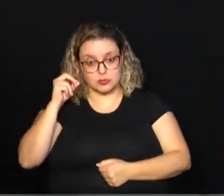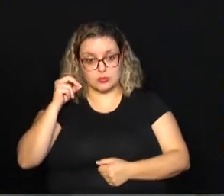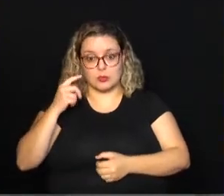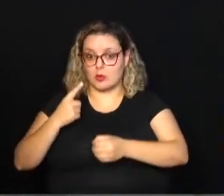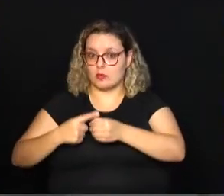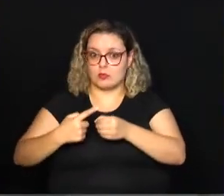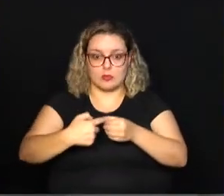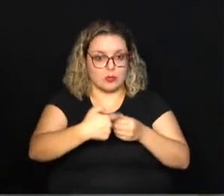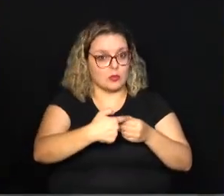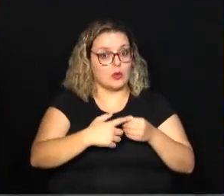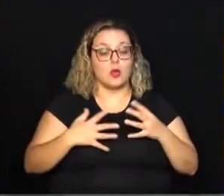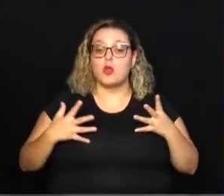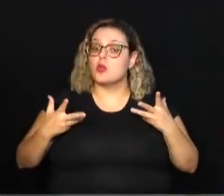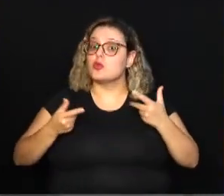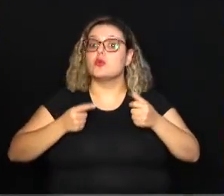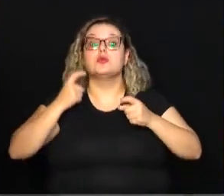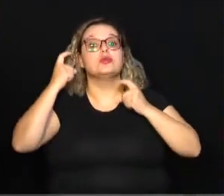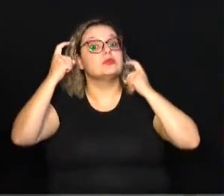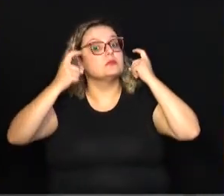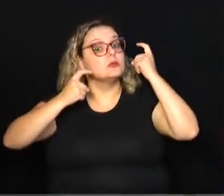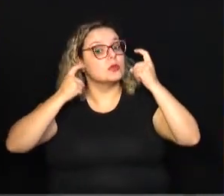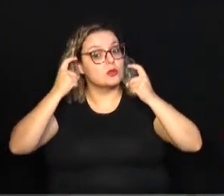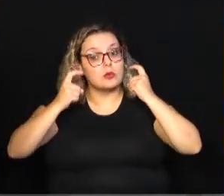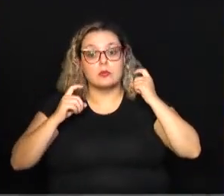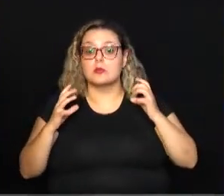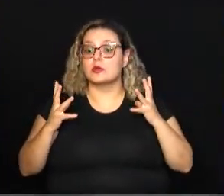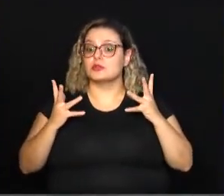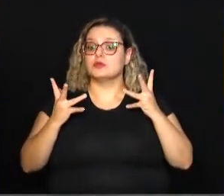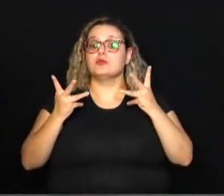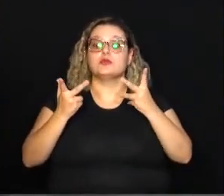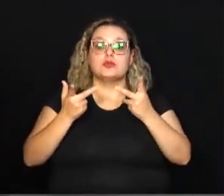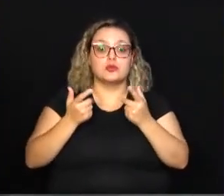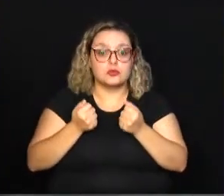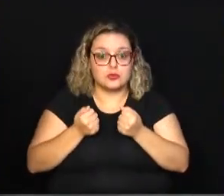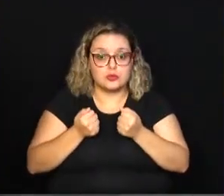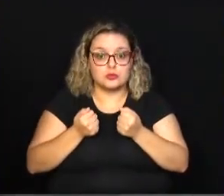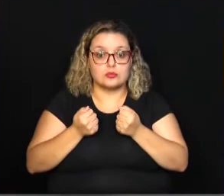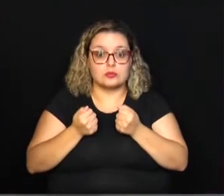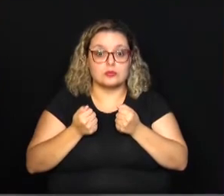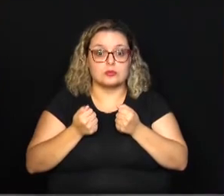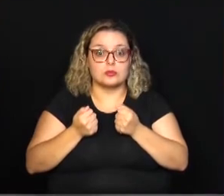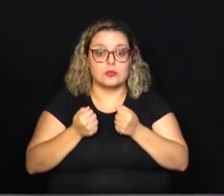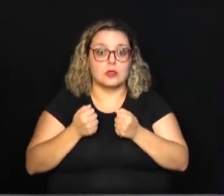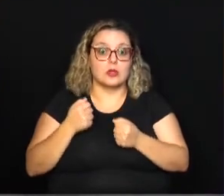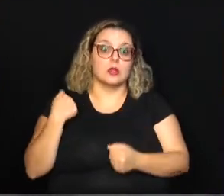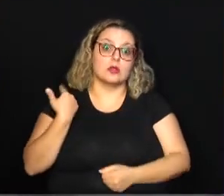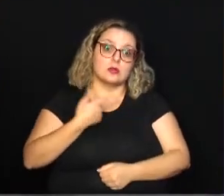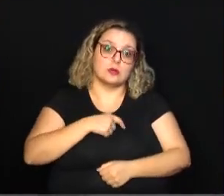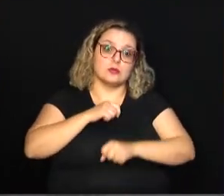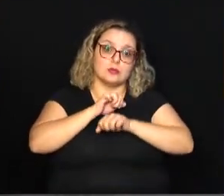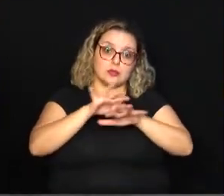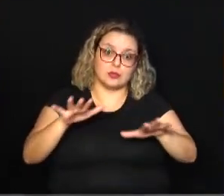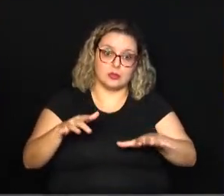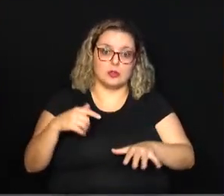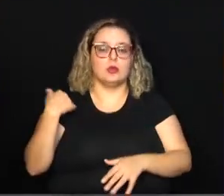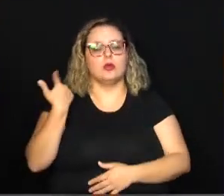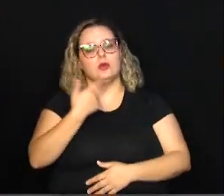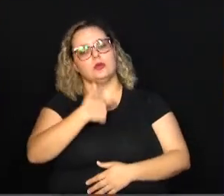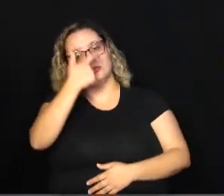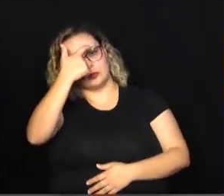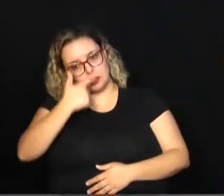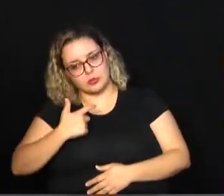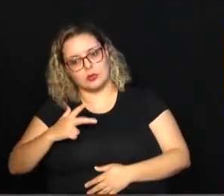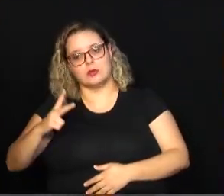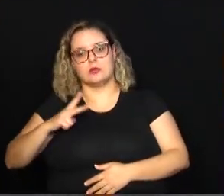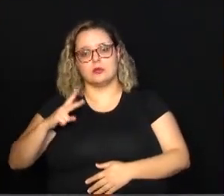Todos estão preocupadíssimos com tudo e é uma cadeia de transmissão. A gente tem que fazer a nossa parte, o governo do estado a